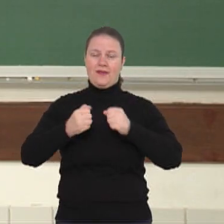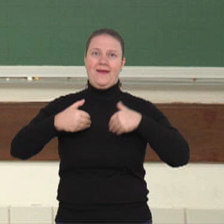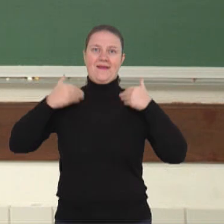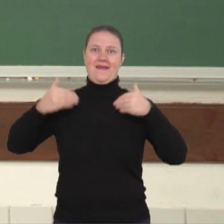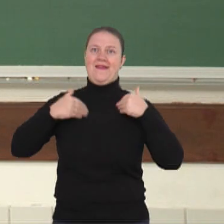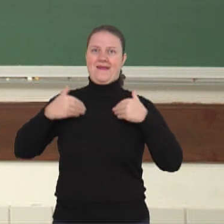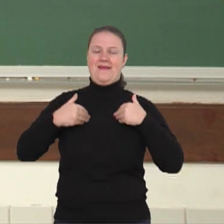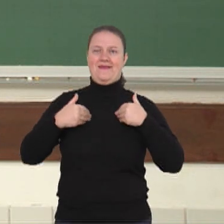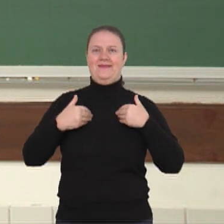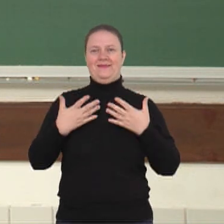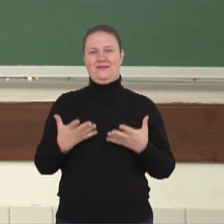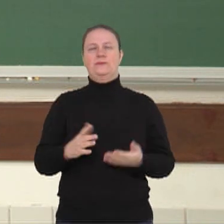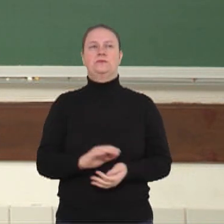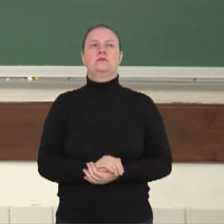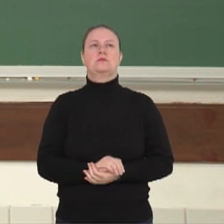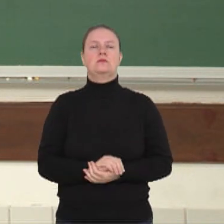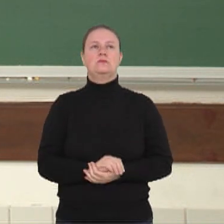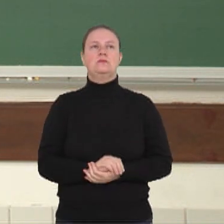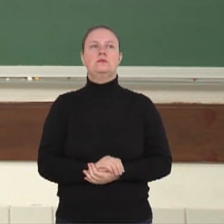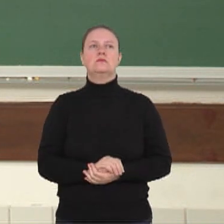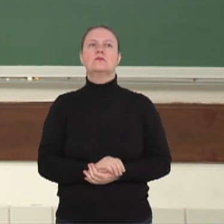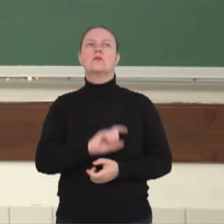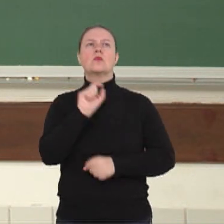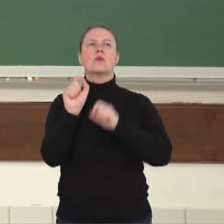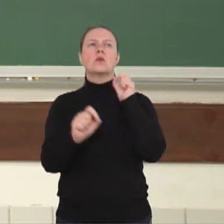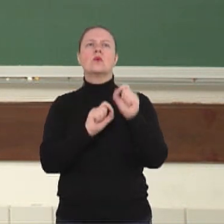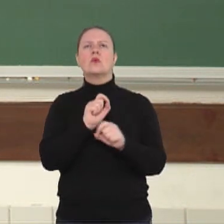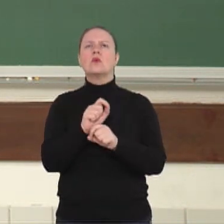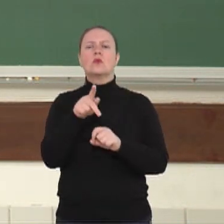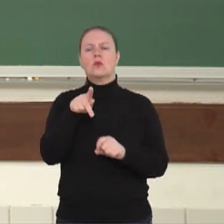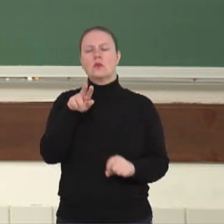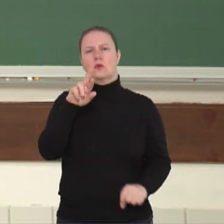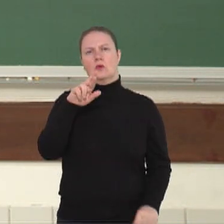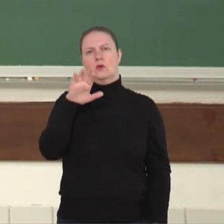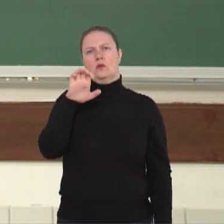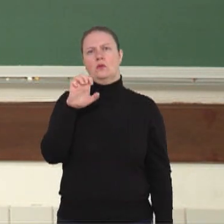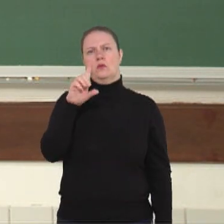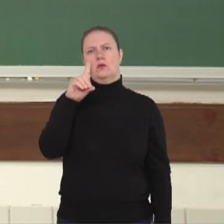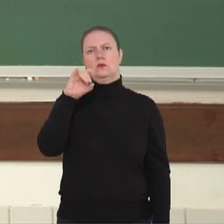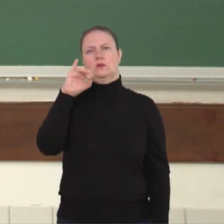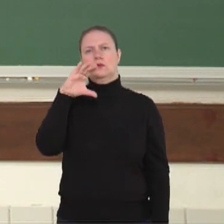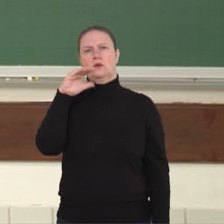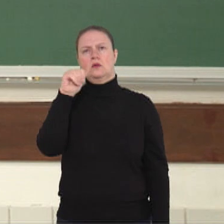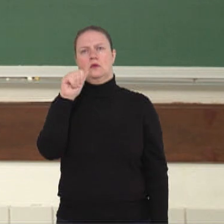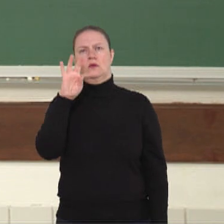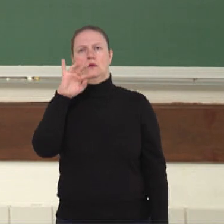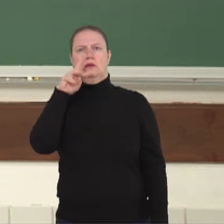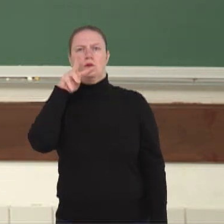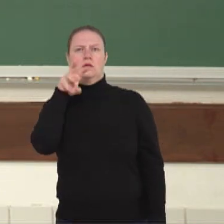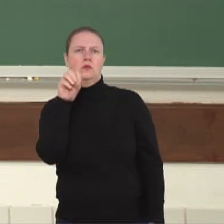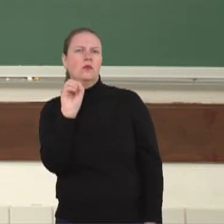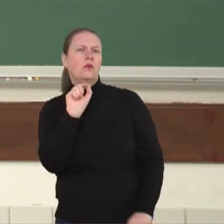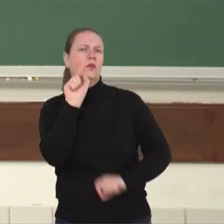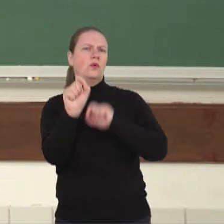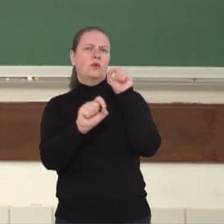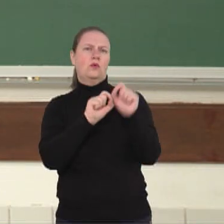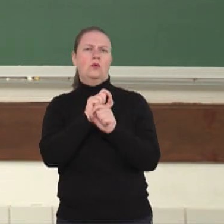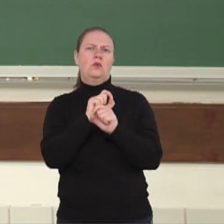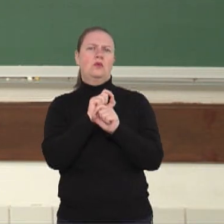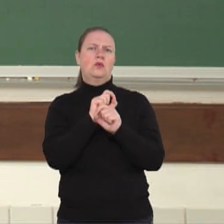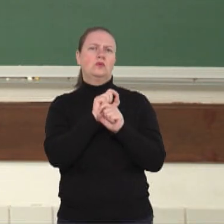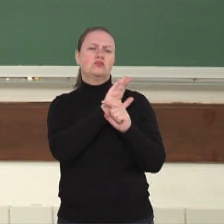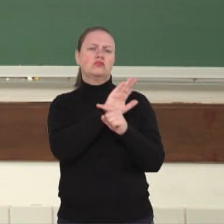retomando, beleza. O que é o predicativo? Os predicativos que a gente vai estudar hoje são atributos, estados